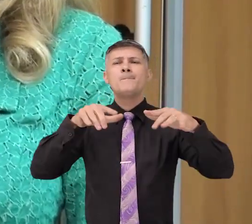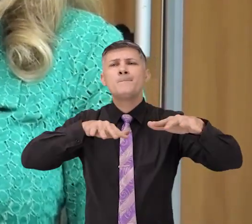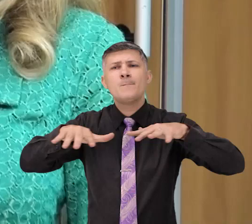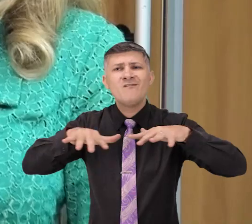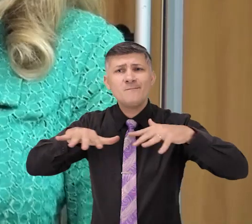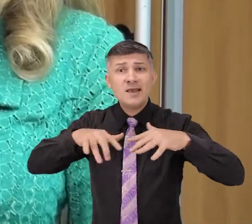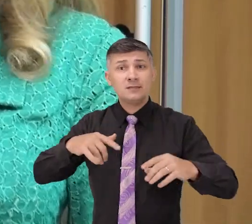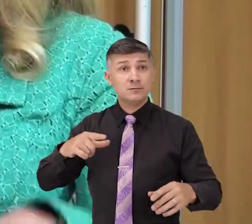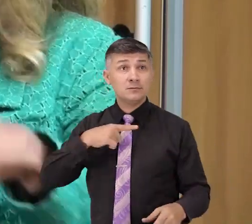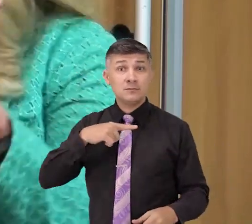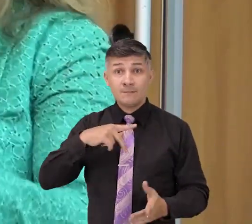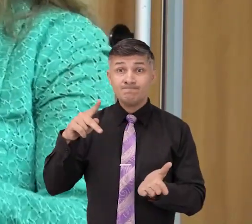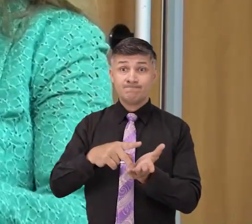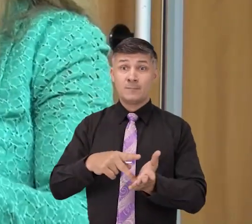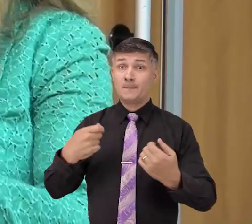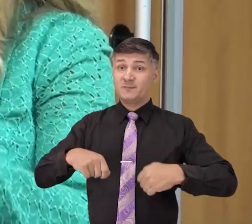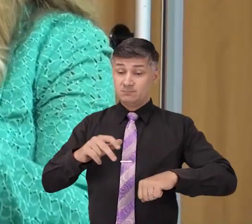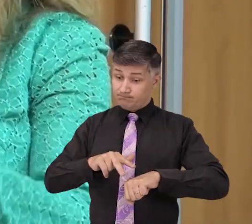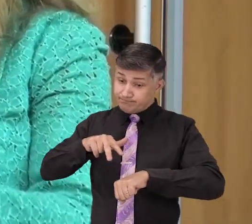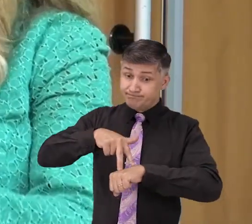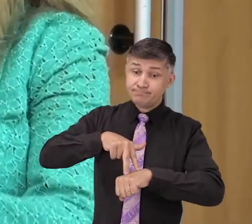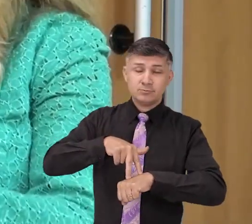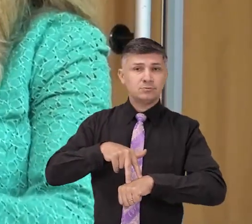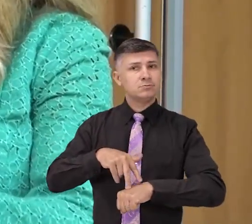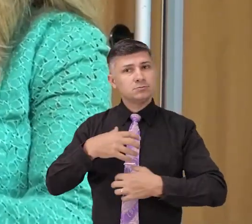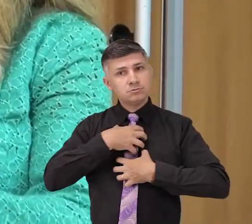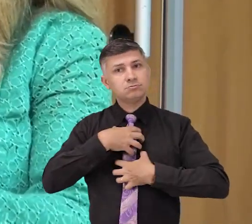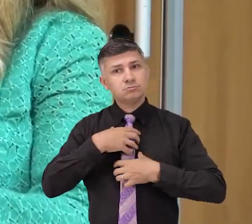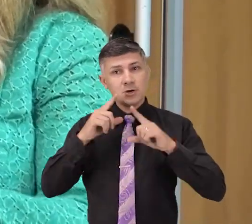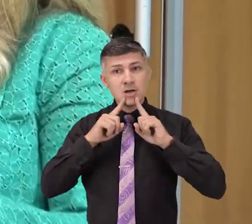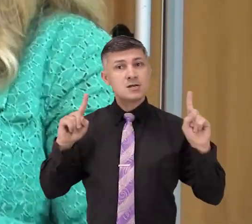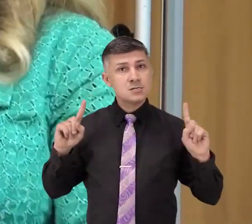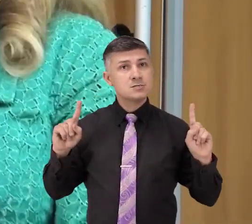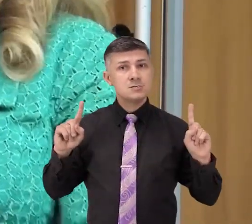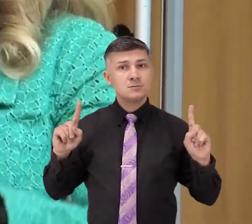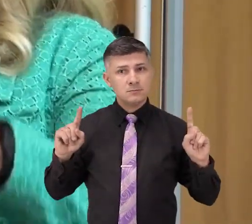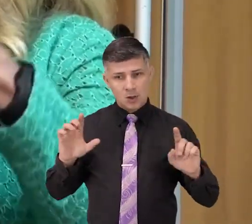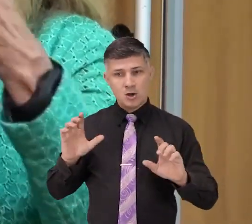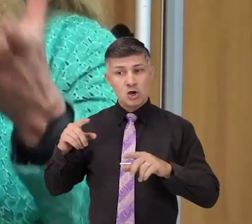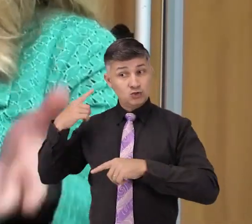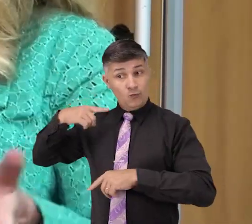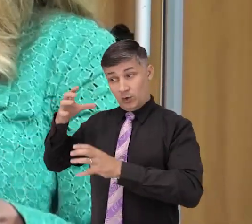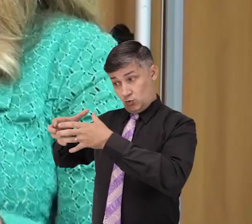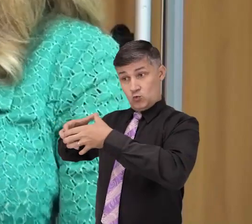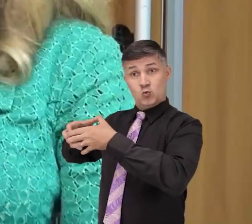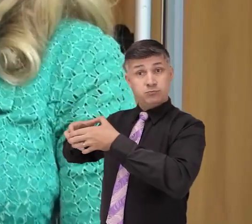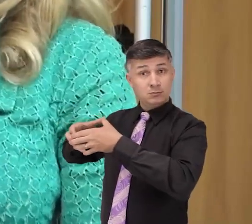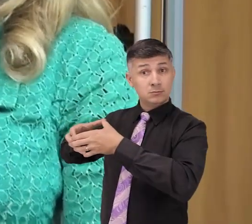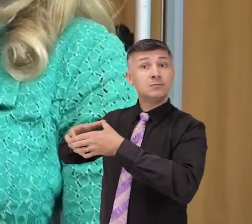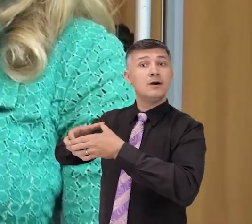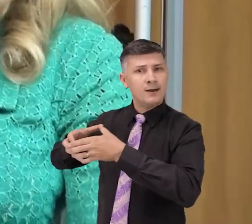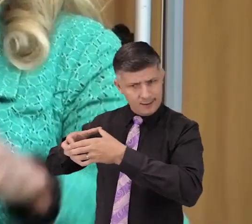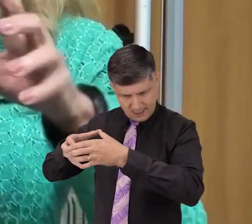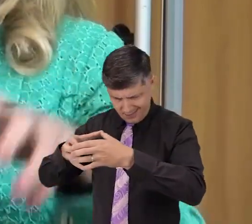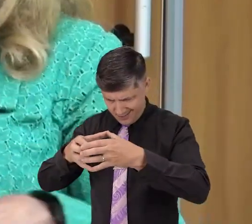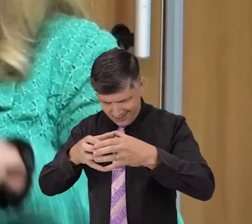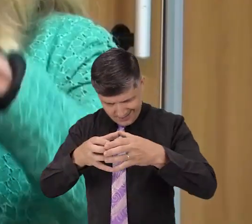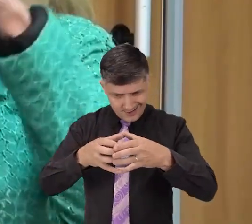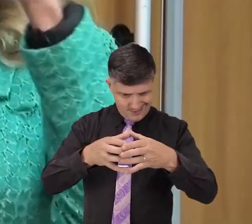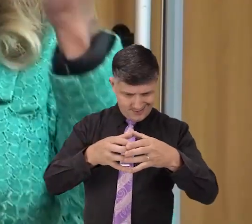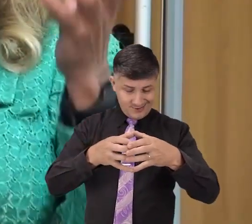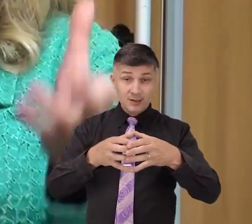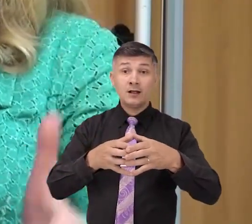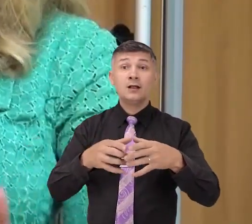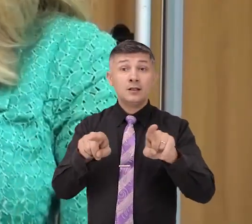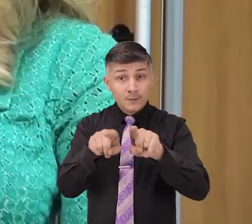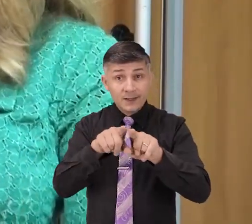visava, né, ter exatamente essa postura crítica. Né? Então, era um grupo de advogados. Né? Nós tínhamos